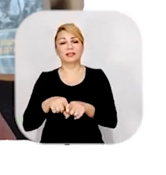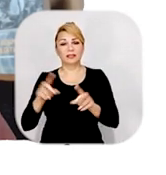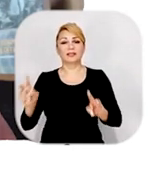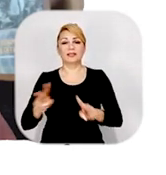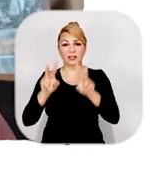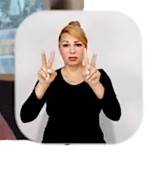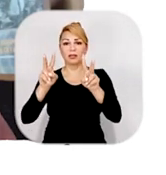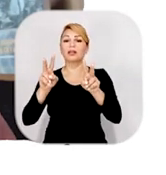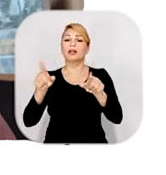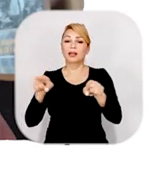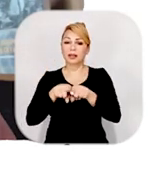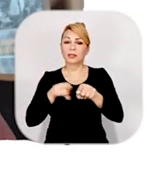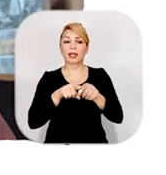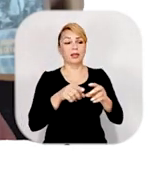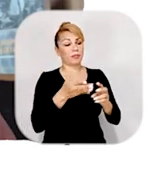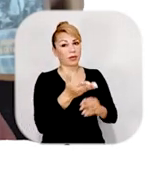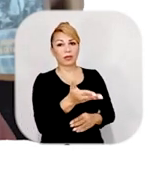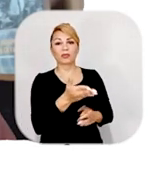próprios povos.